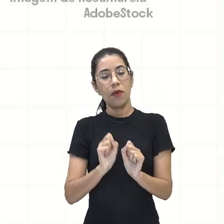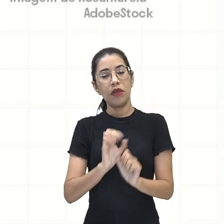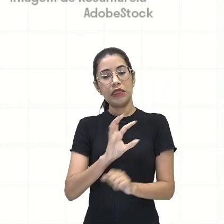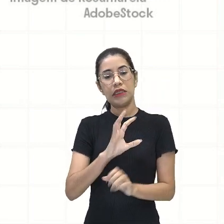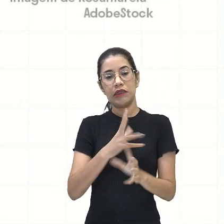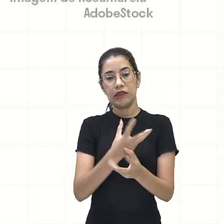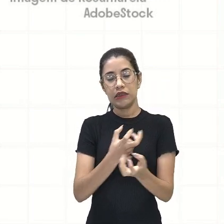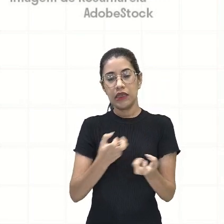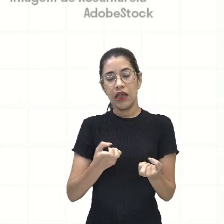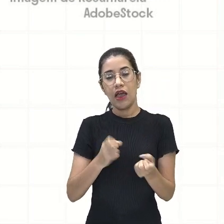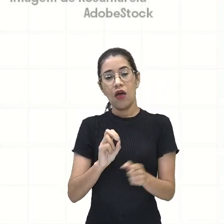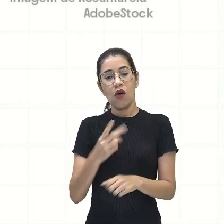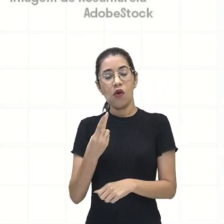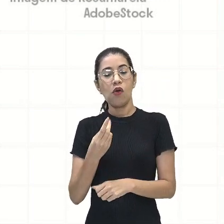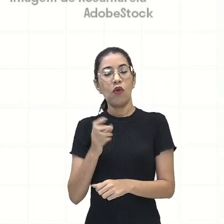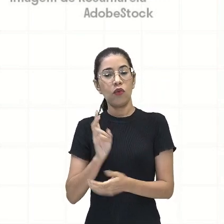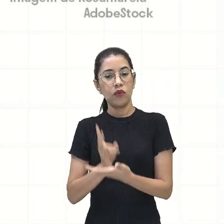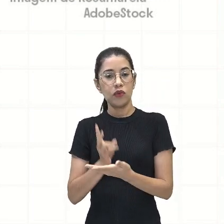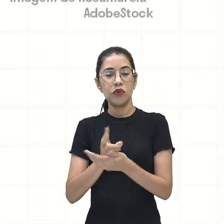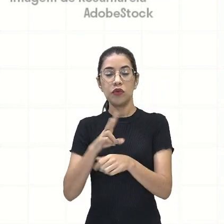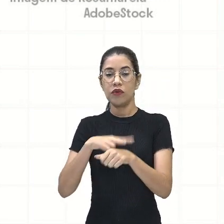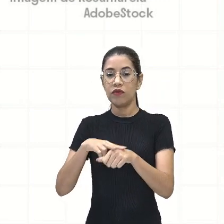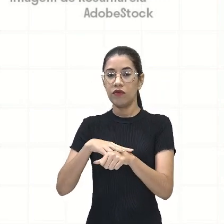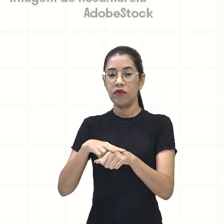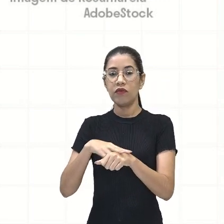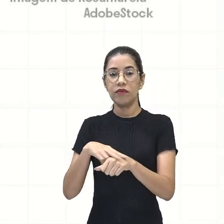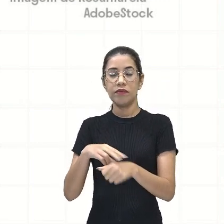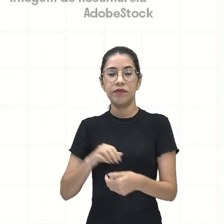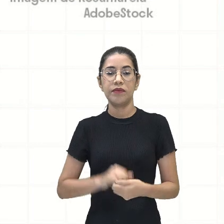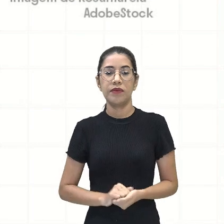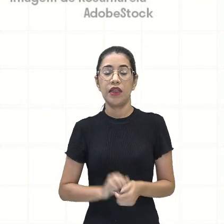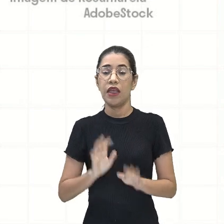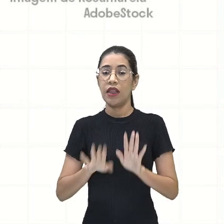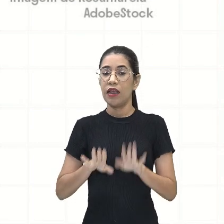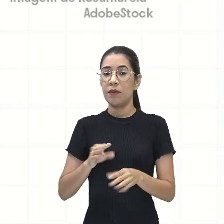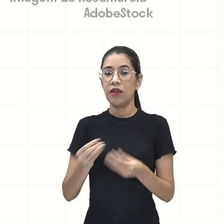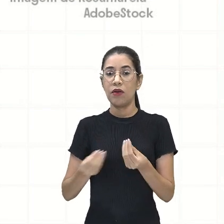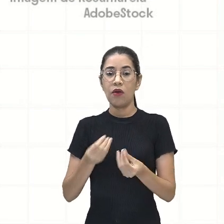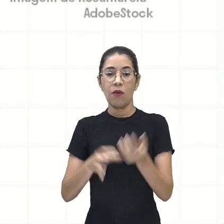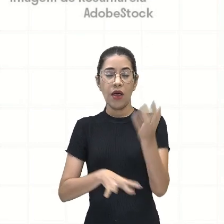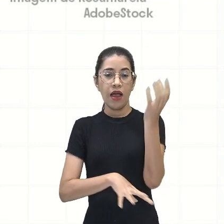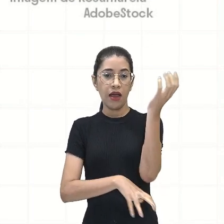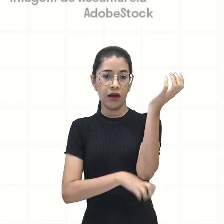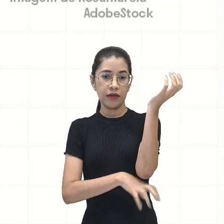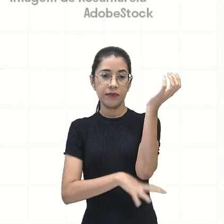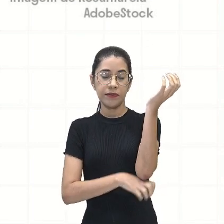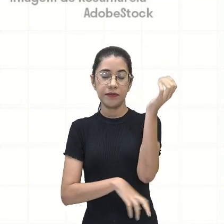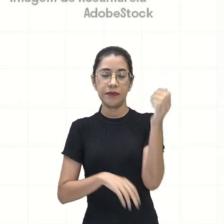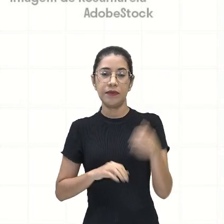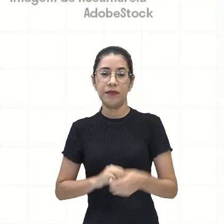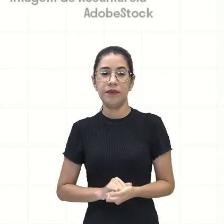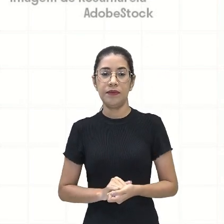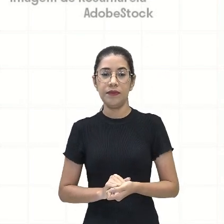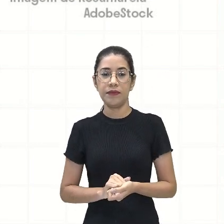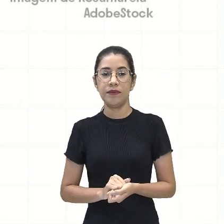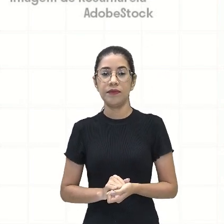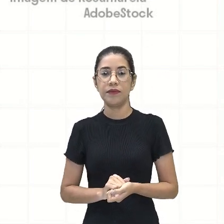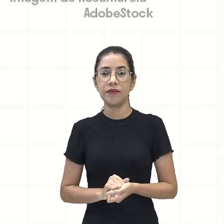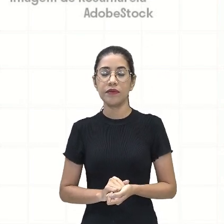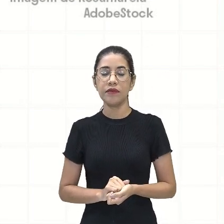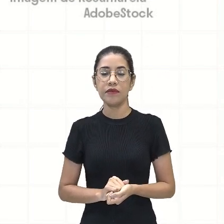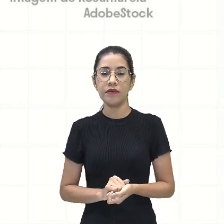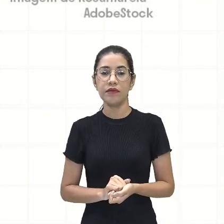vão se manter verdejantes, dependendo, né, das suas raízes aí no